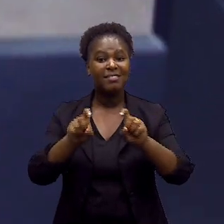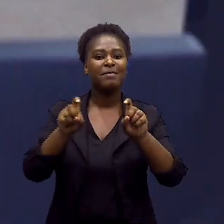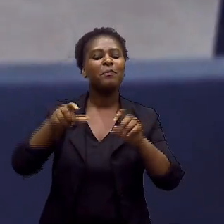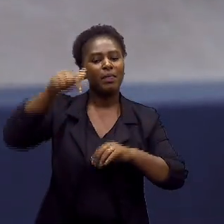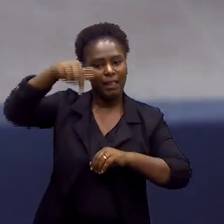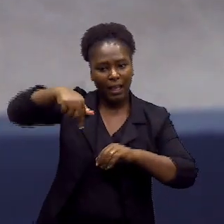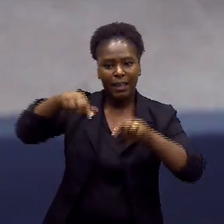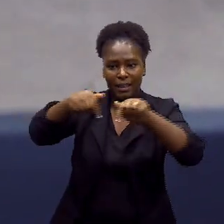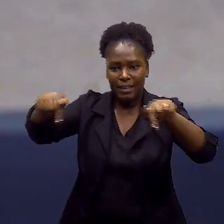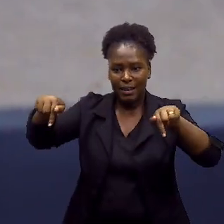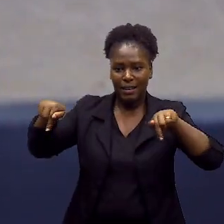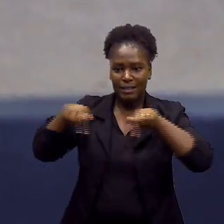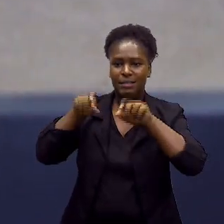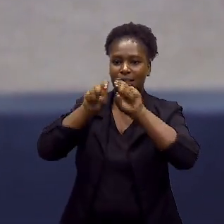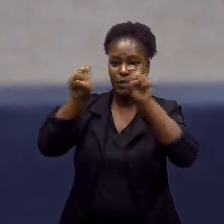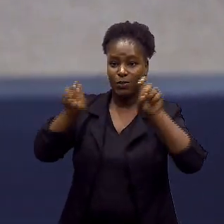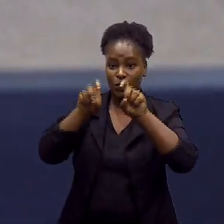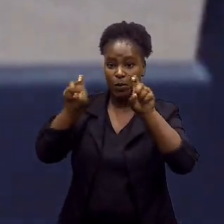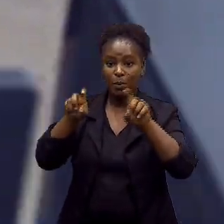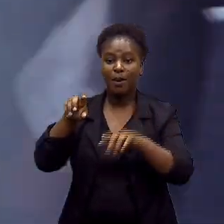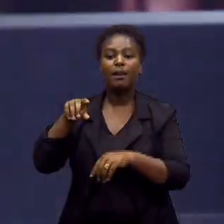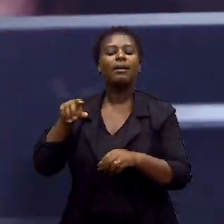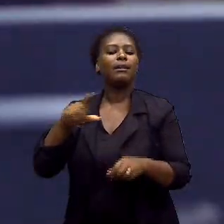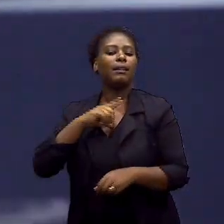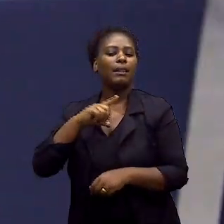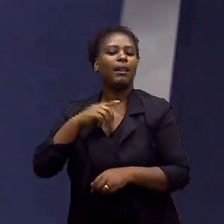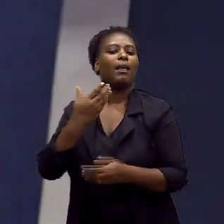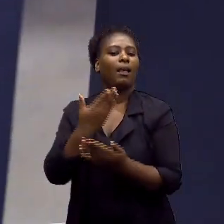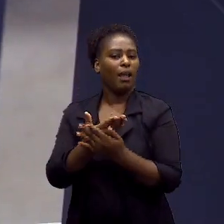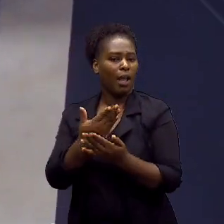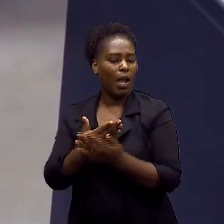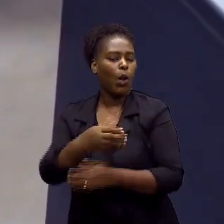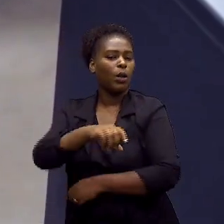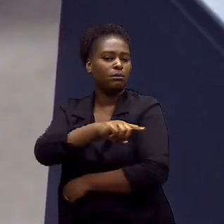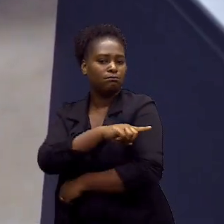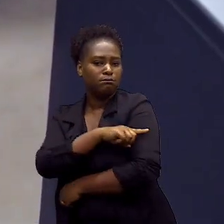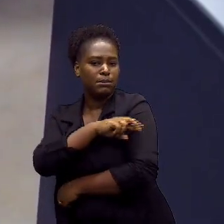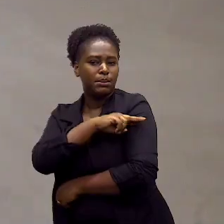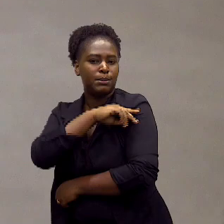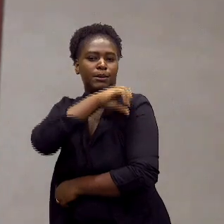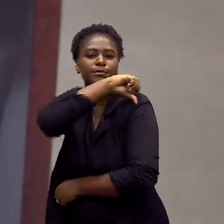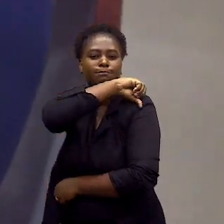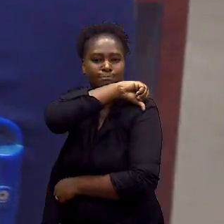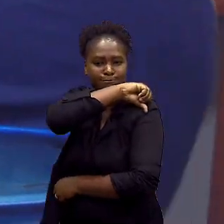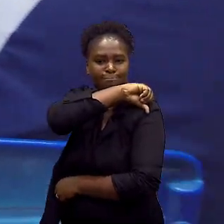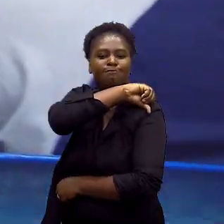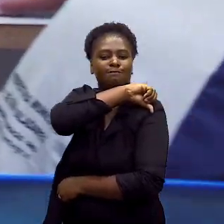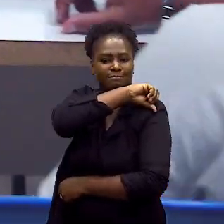Aqui na sala de informática temos aulas dos anos iniciais aos anos finais.